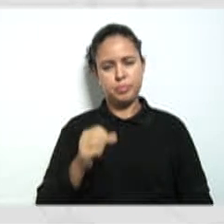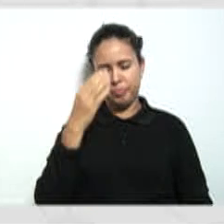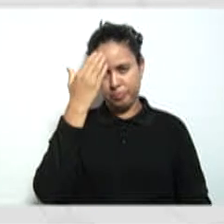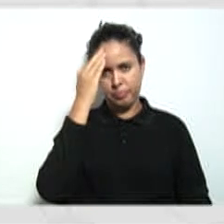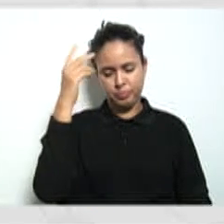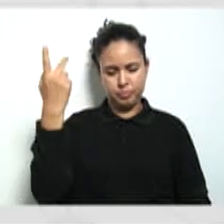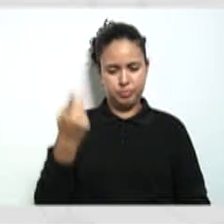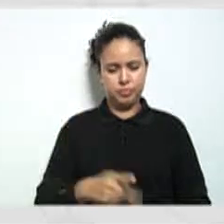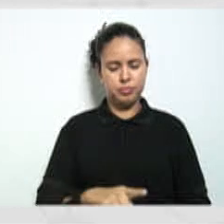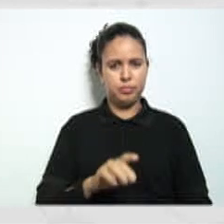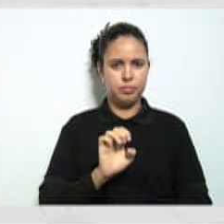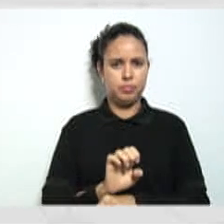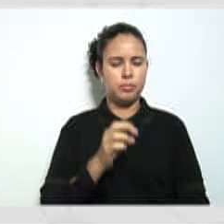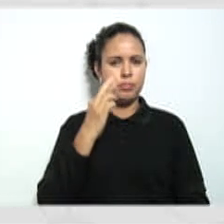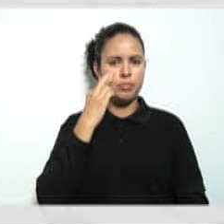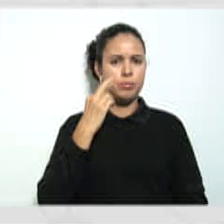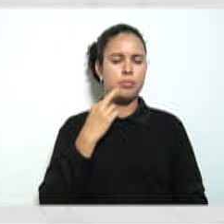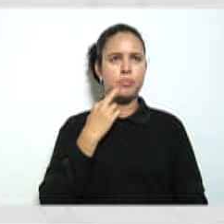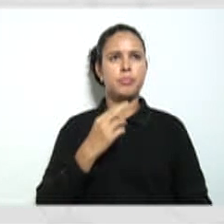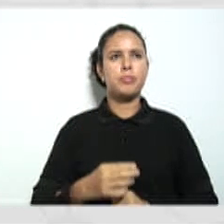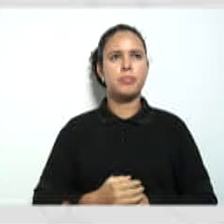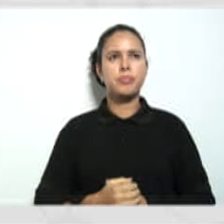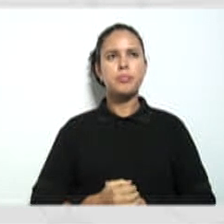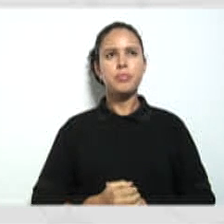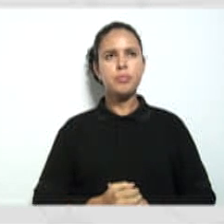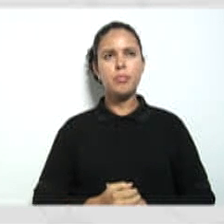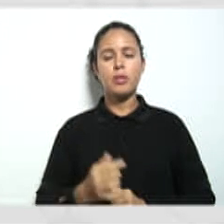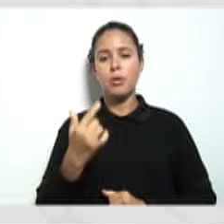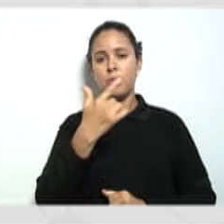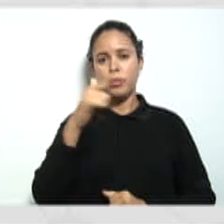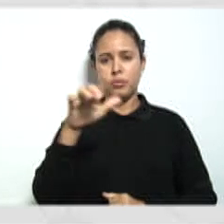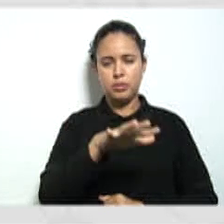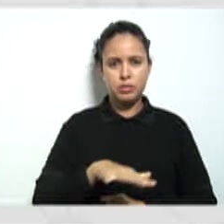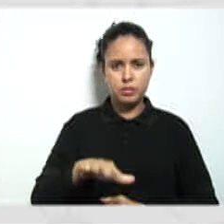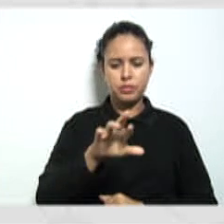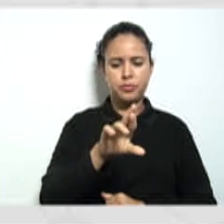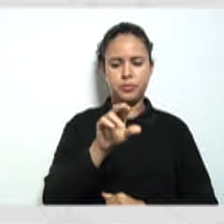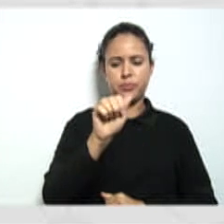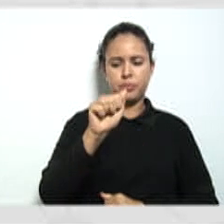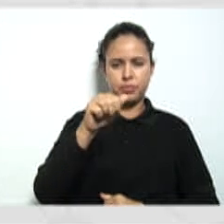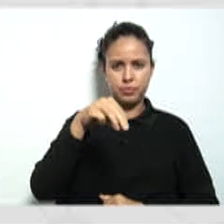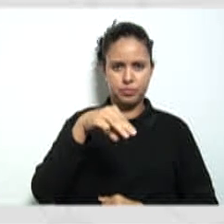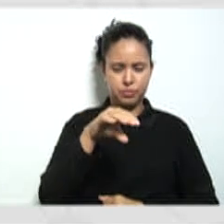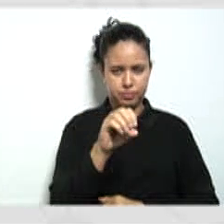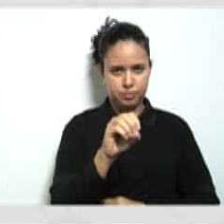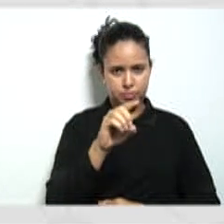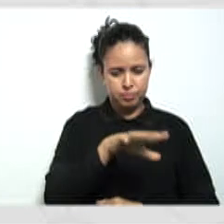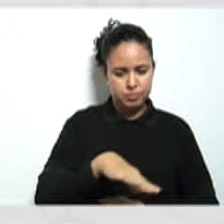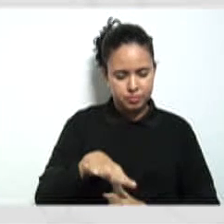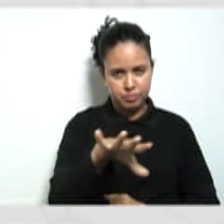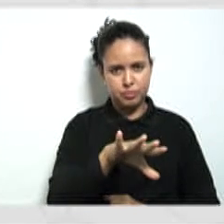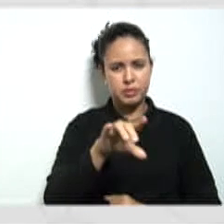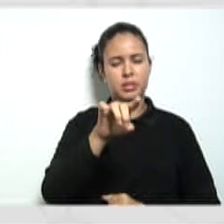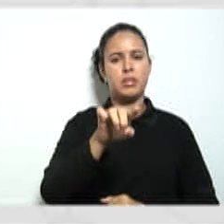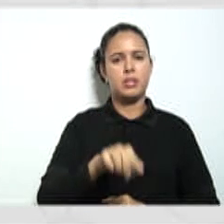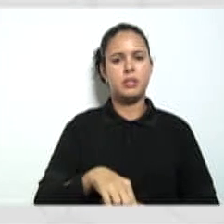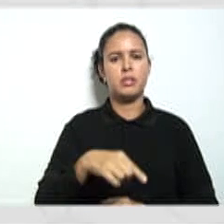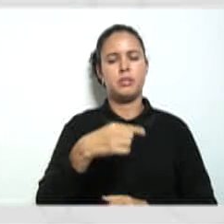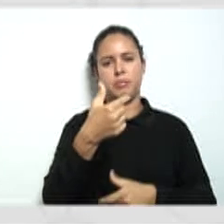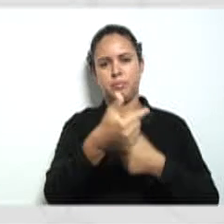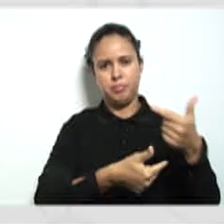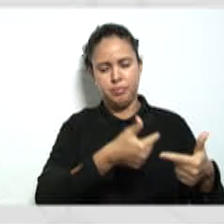caso. Outro principal ramo de atuação das cooperativas é a questão do trabalho, onde a gente tem profissionais aptos à prestação